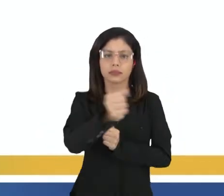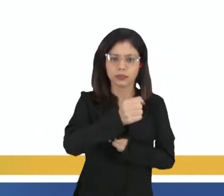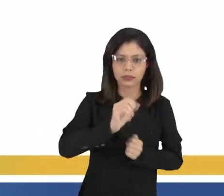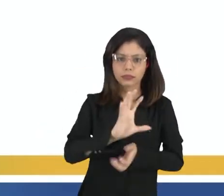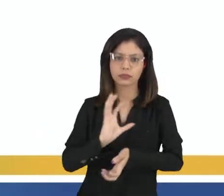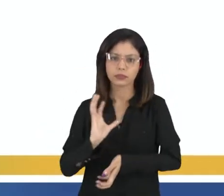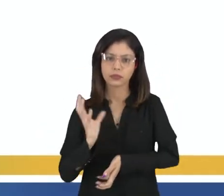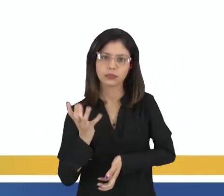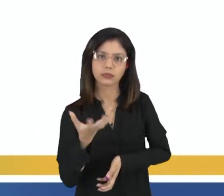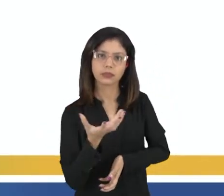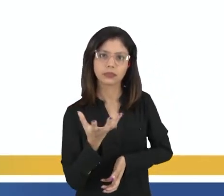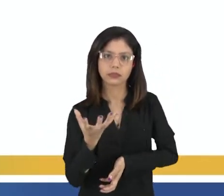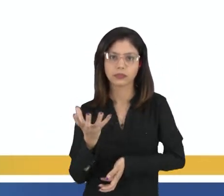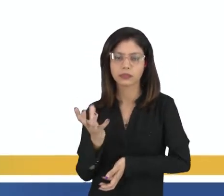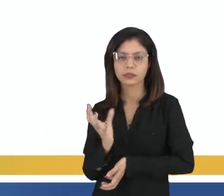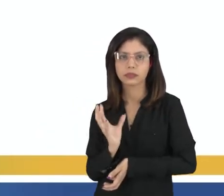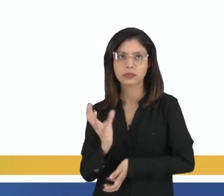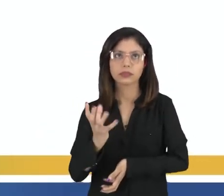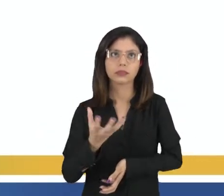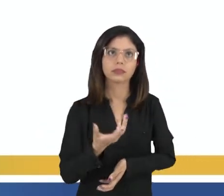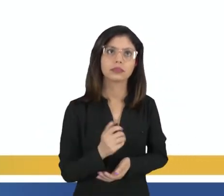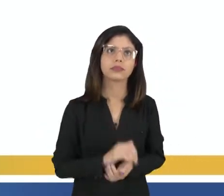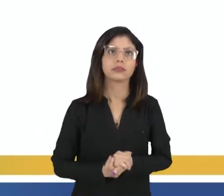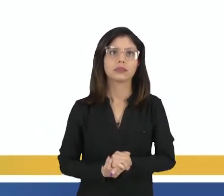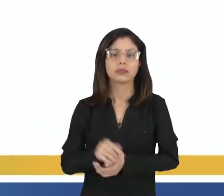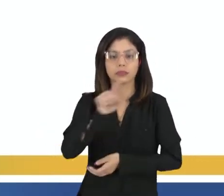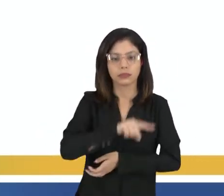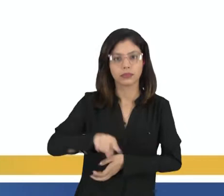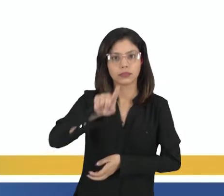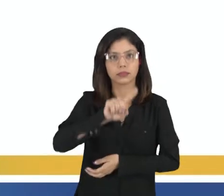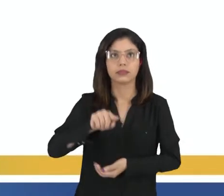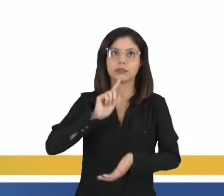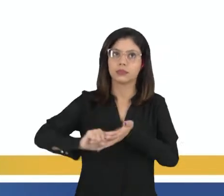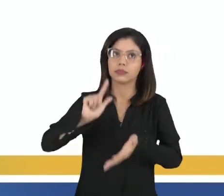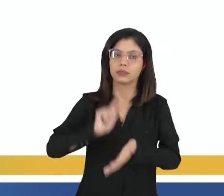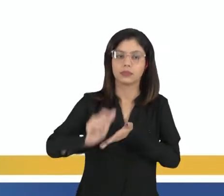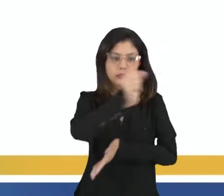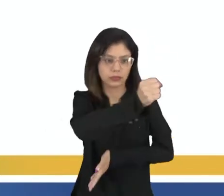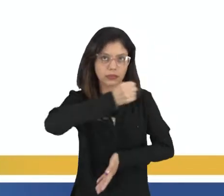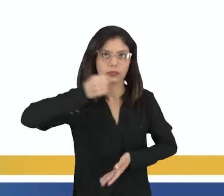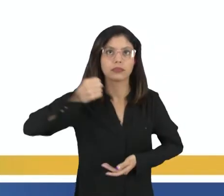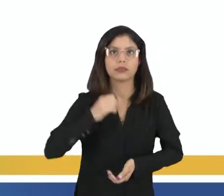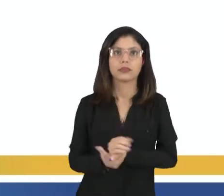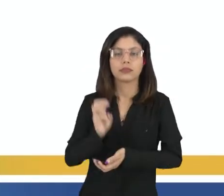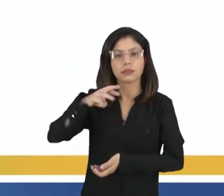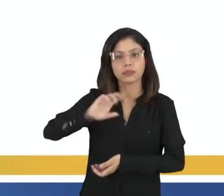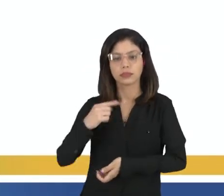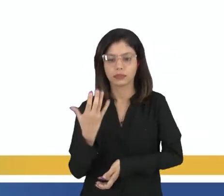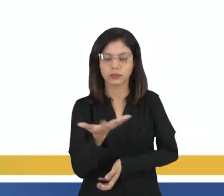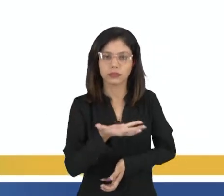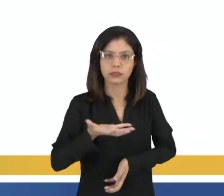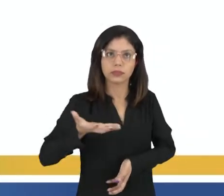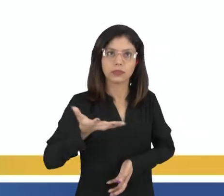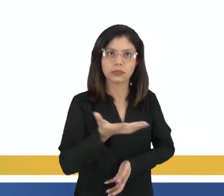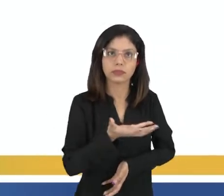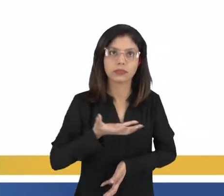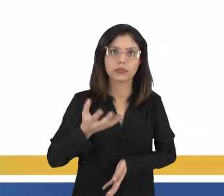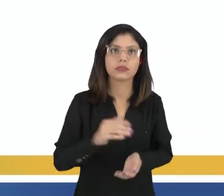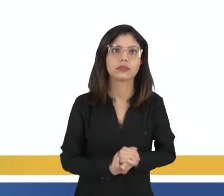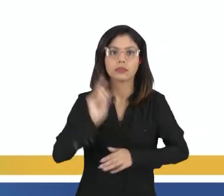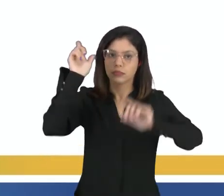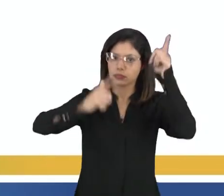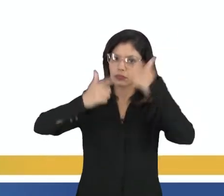benefícios para o nosso dia a dia. Então, nós temos aqui a máquina de lavar, geladeira, micro-ondas, o ar-condicionado, a